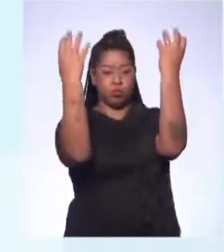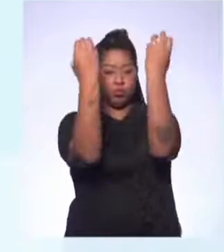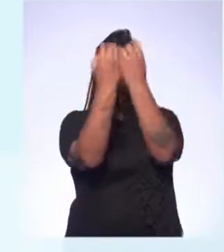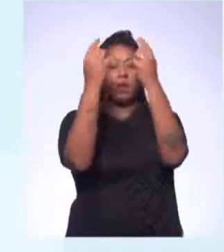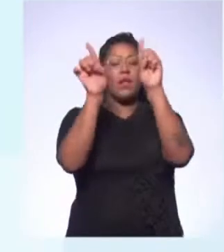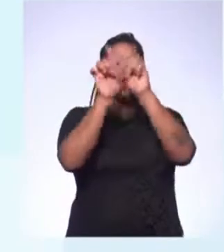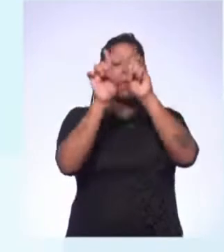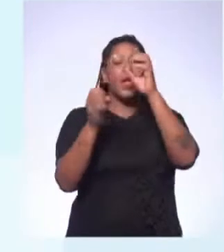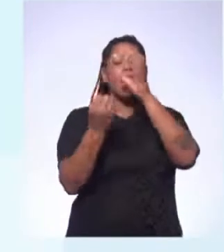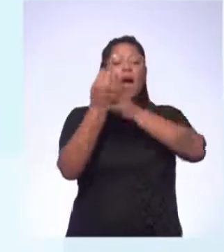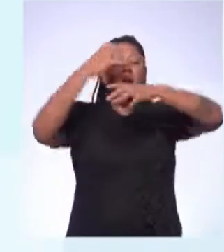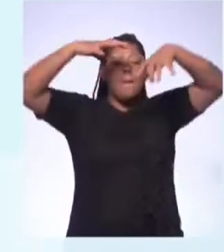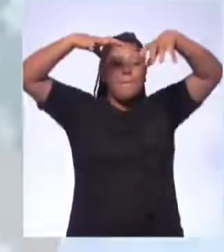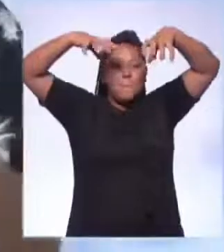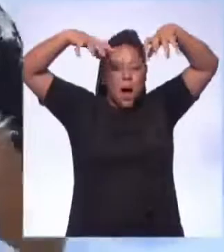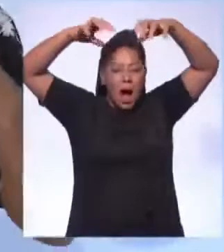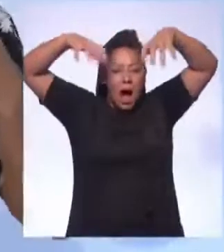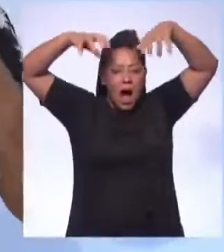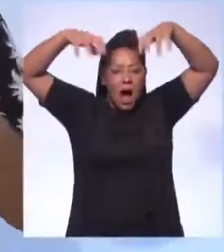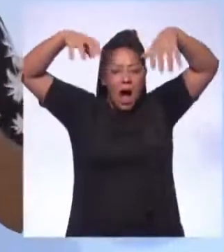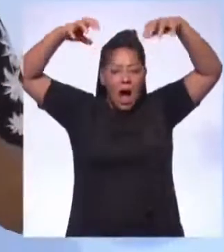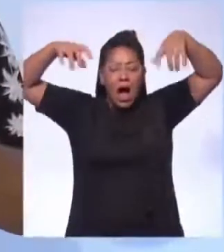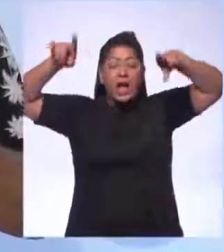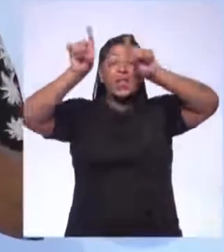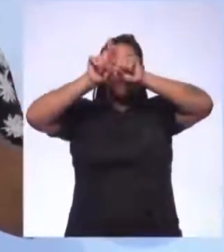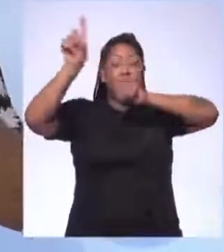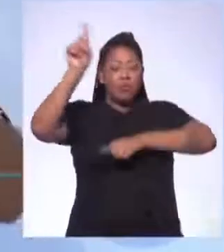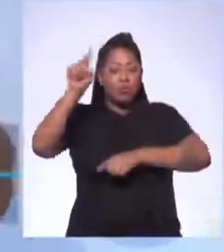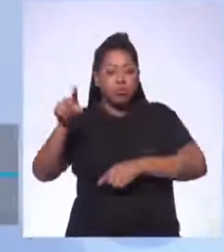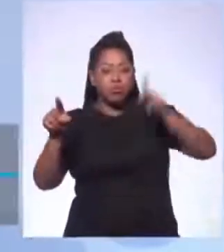das chuvas, os raios,